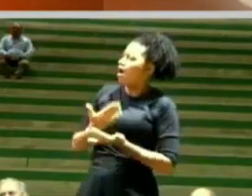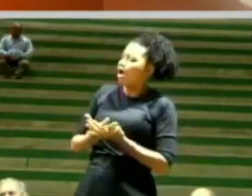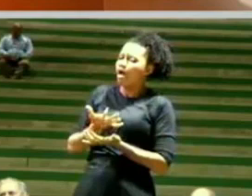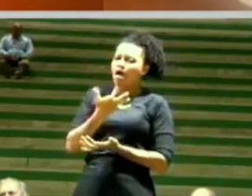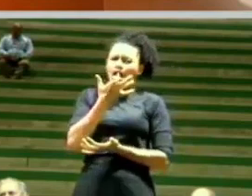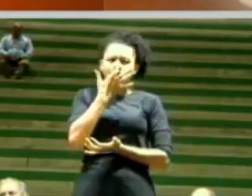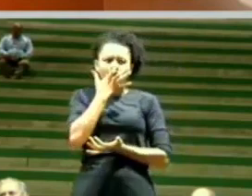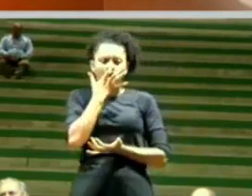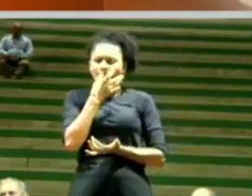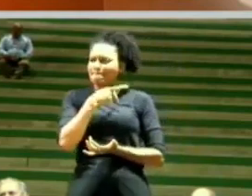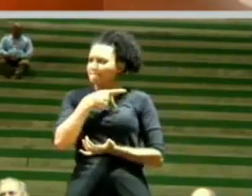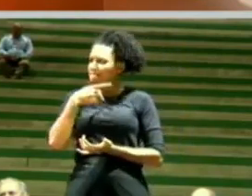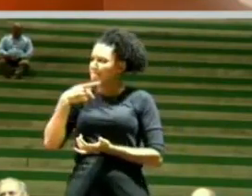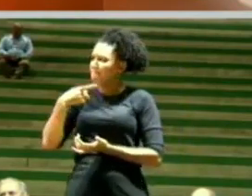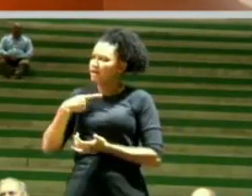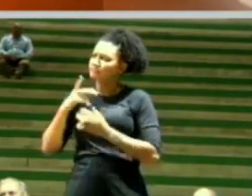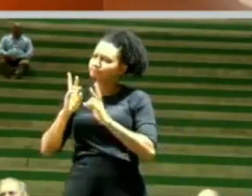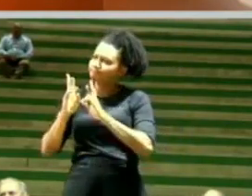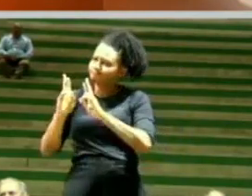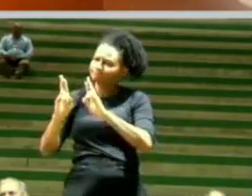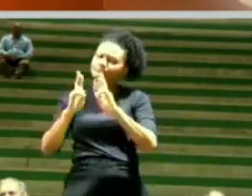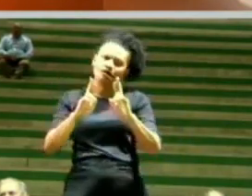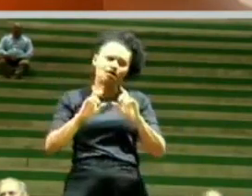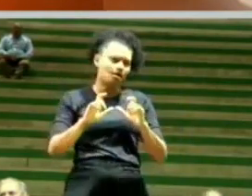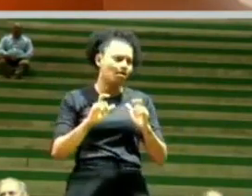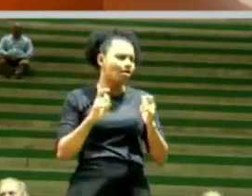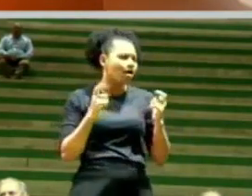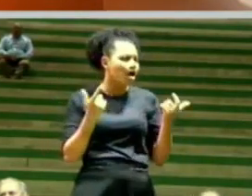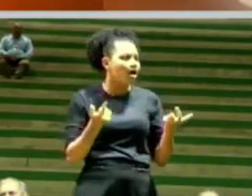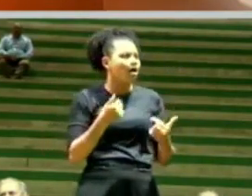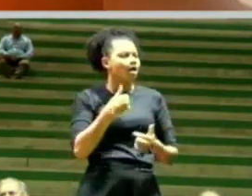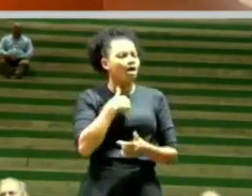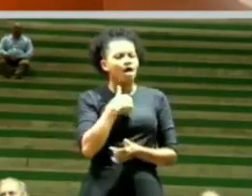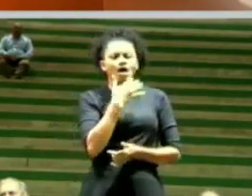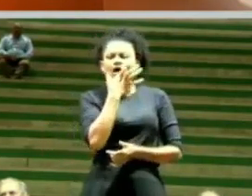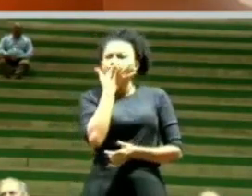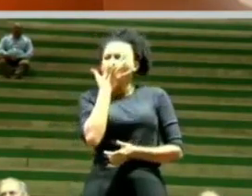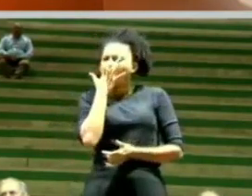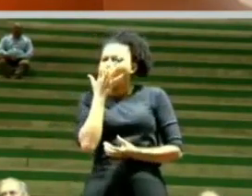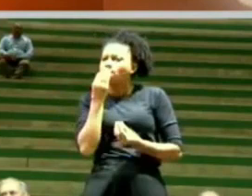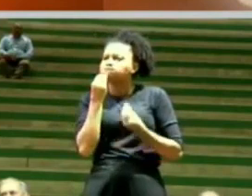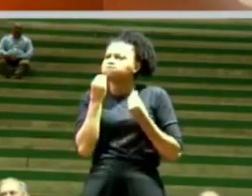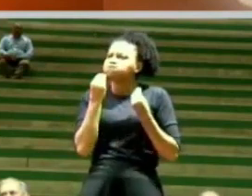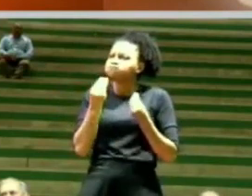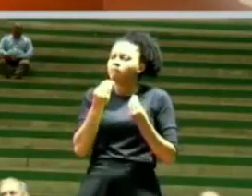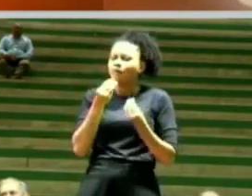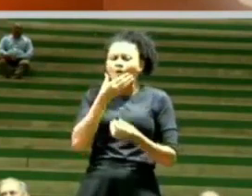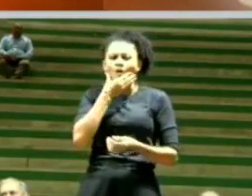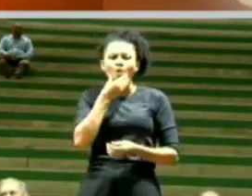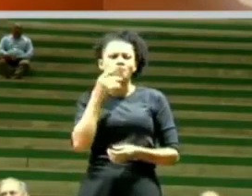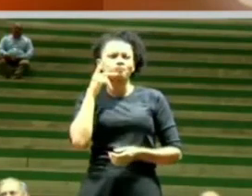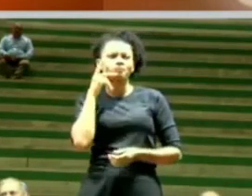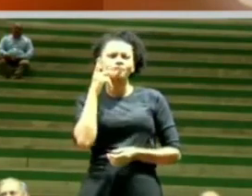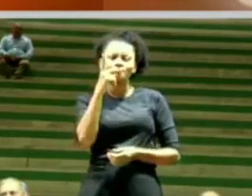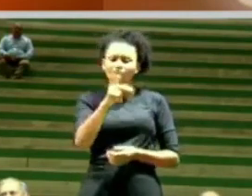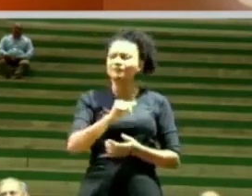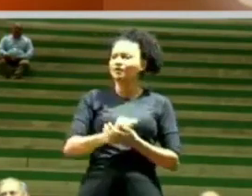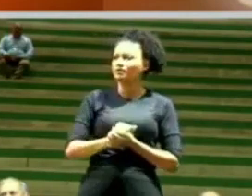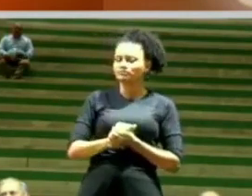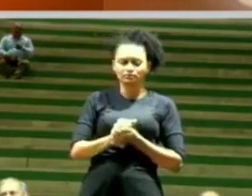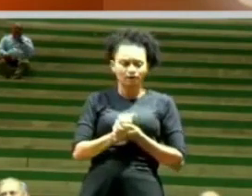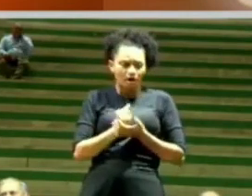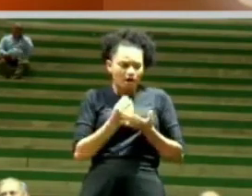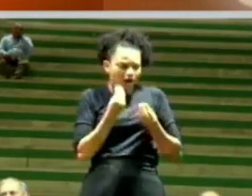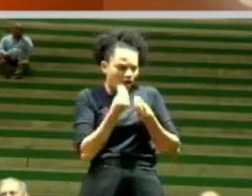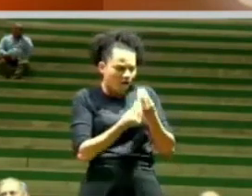aos senhores com respeito, é claro. Eu fico admirado como que o profeta Abacuque, em